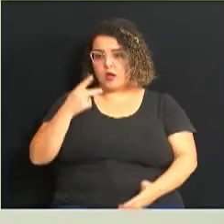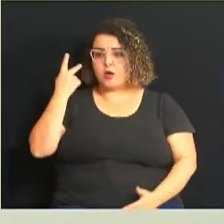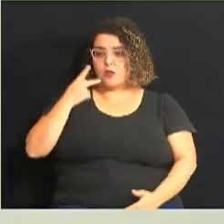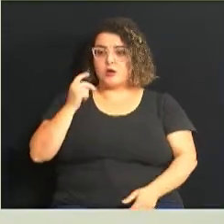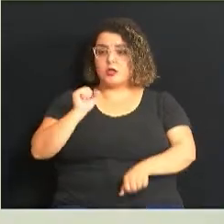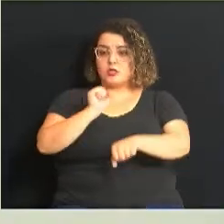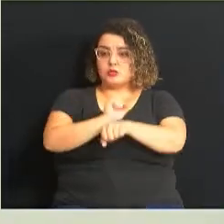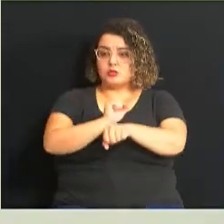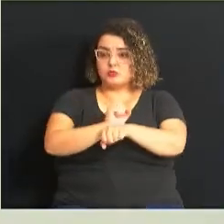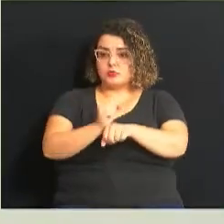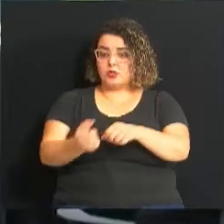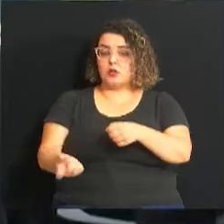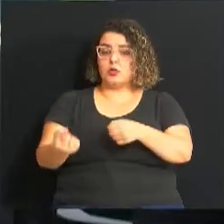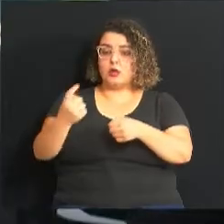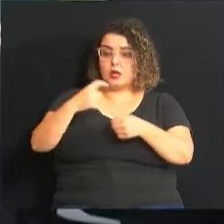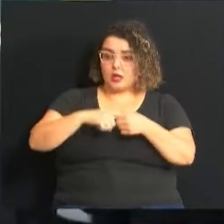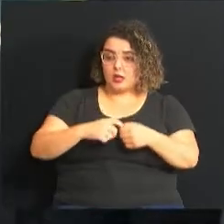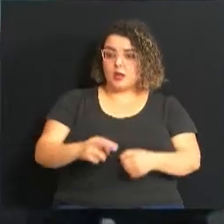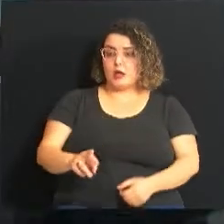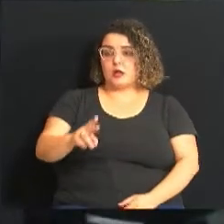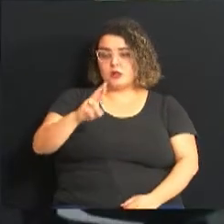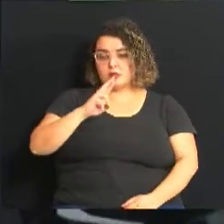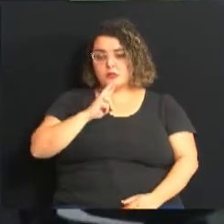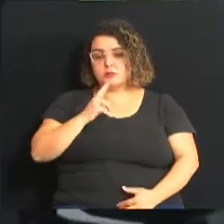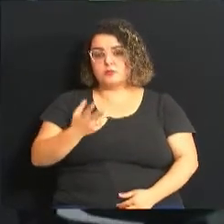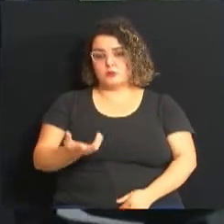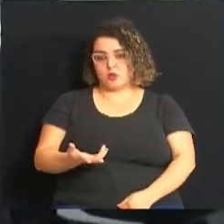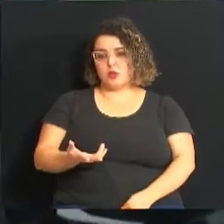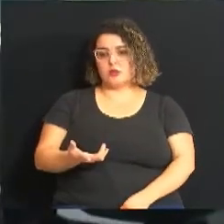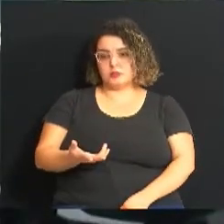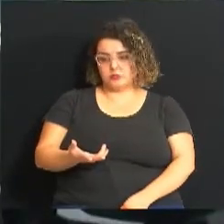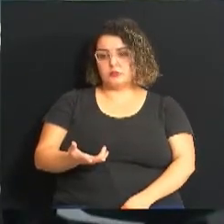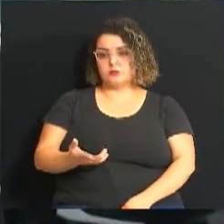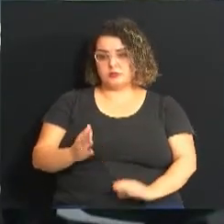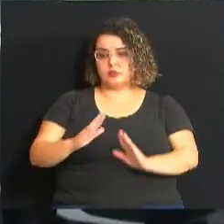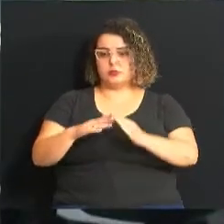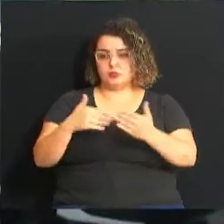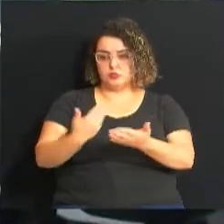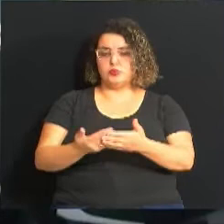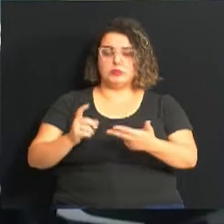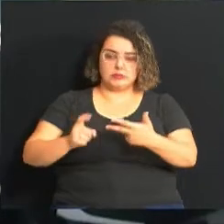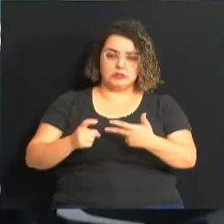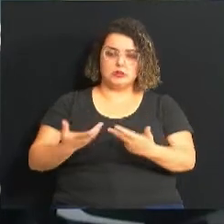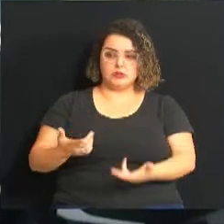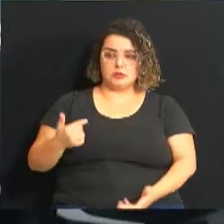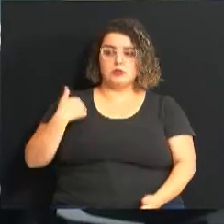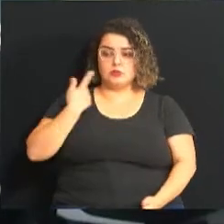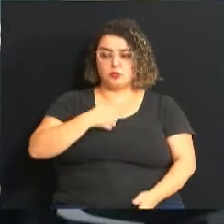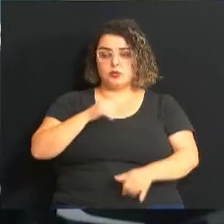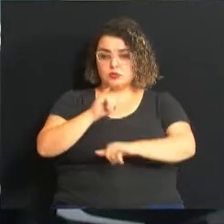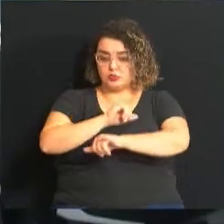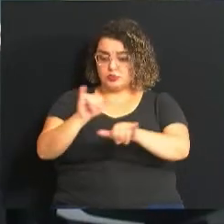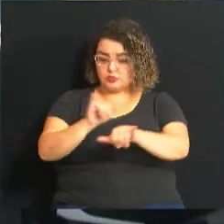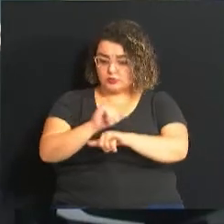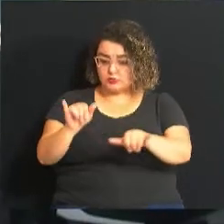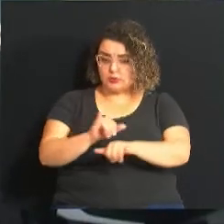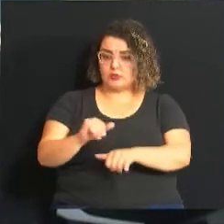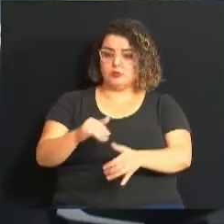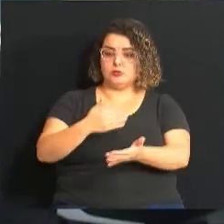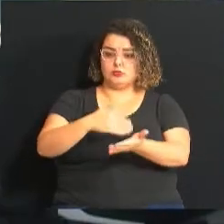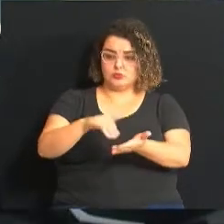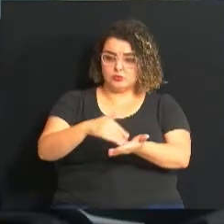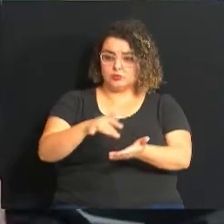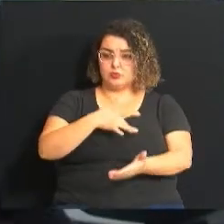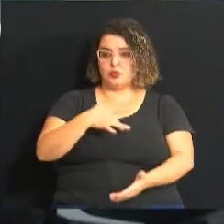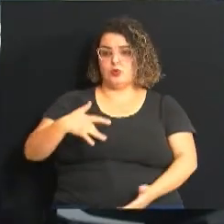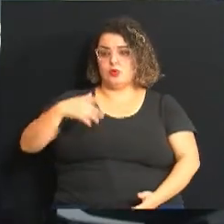o retorno do executivo. E nós, evidentemente, para além do requerimento, vamos comunicar o secretário de saúde, o próprio